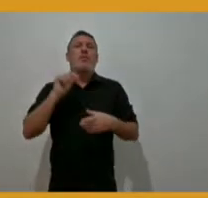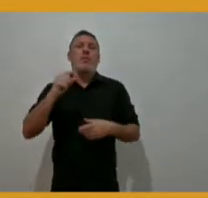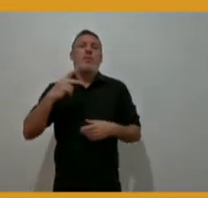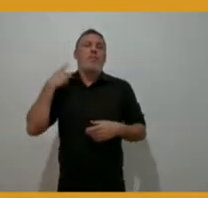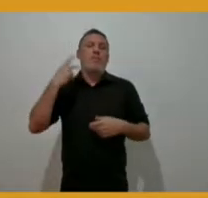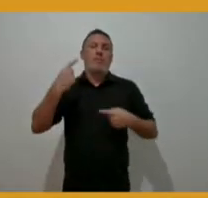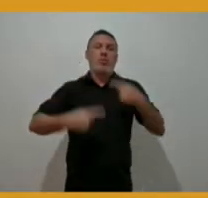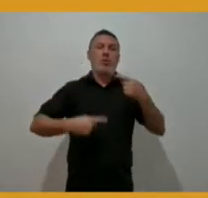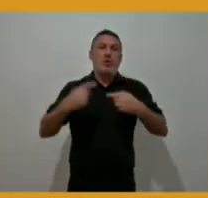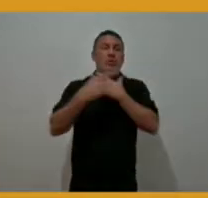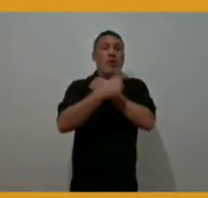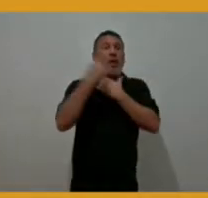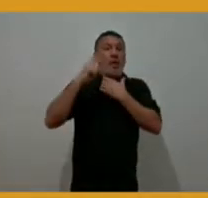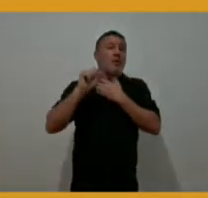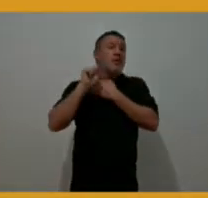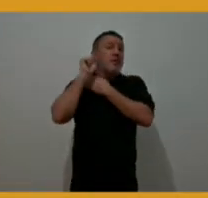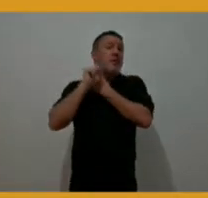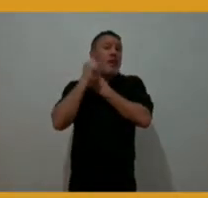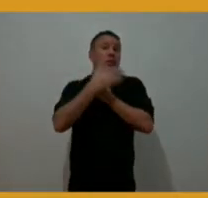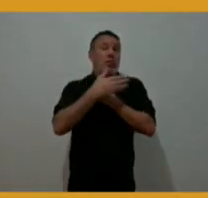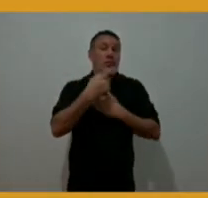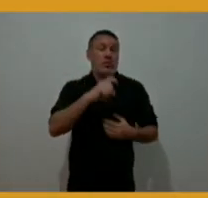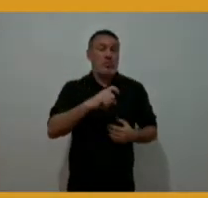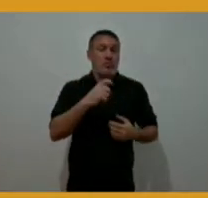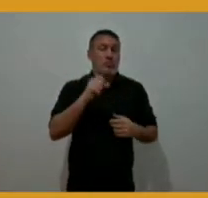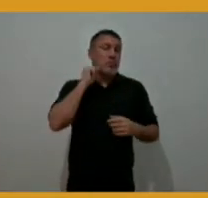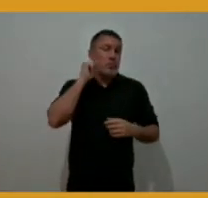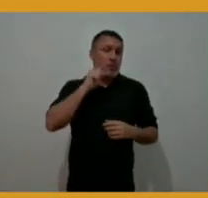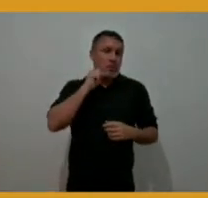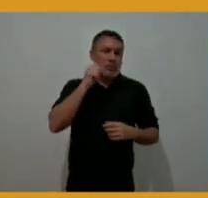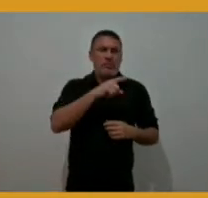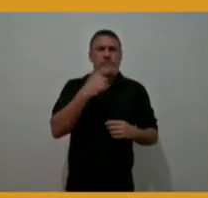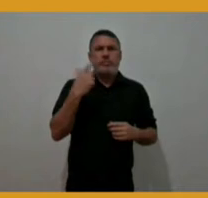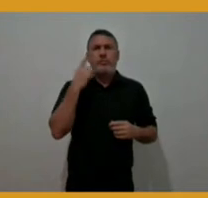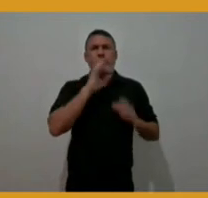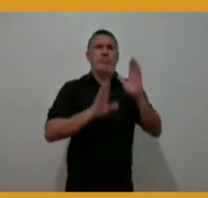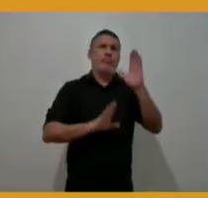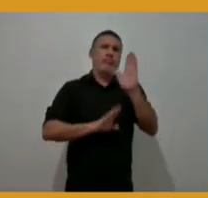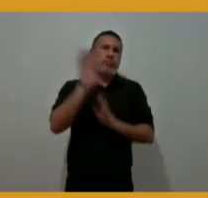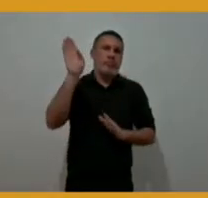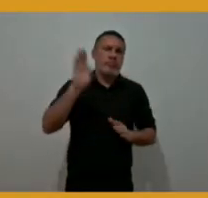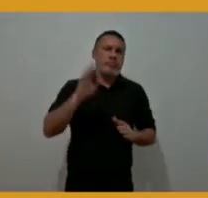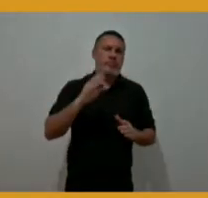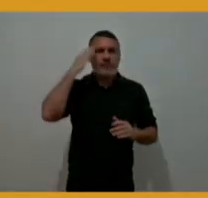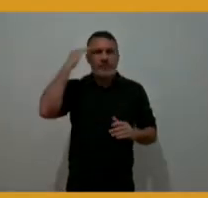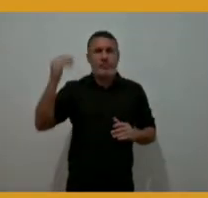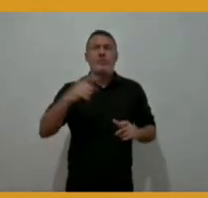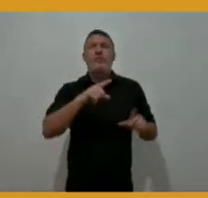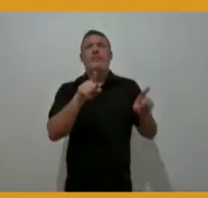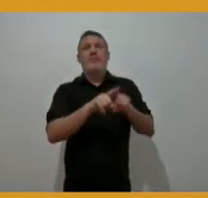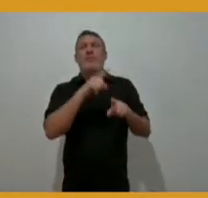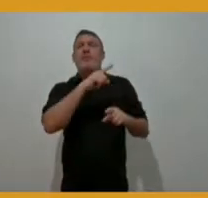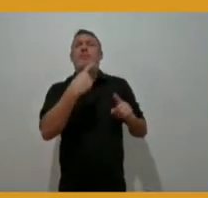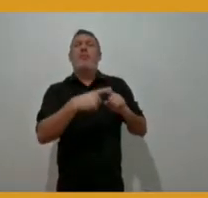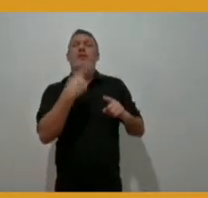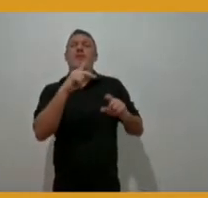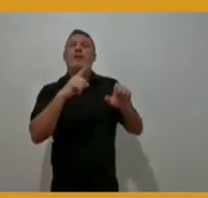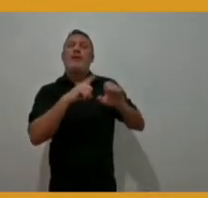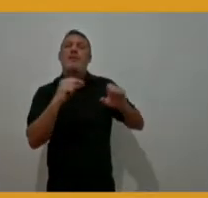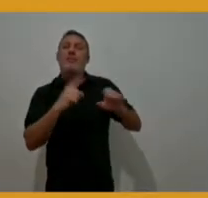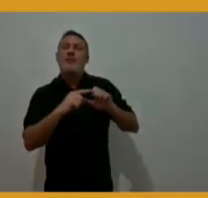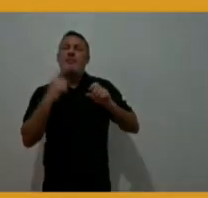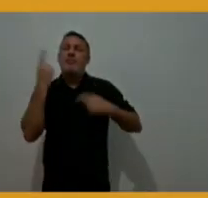da República. O sucesso de seus empreendimentos foi fundamental para a superação desse